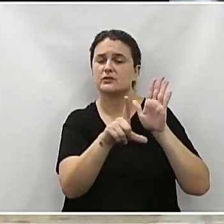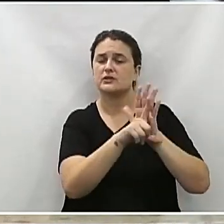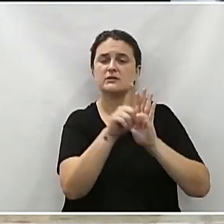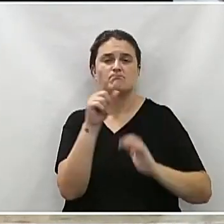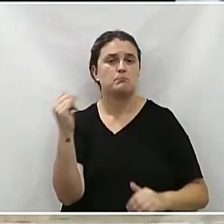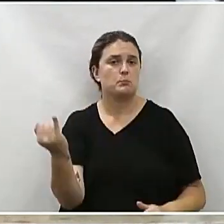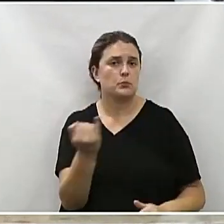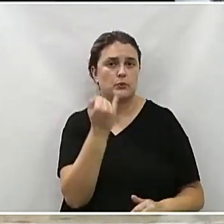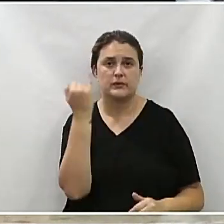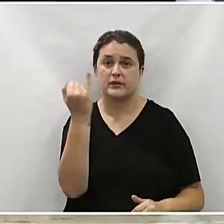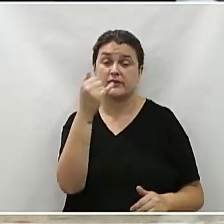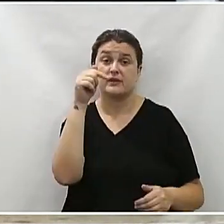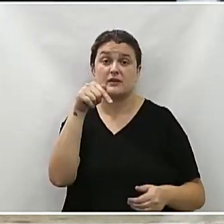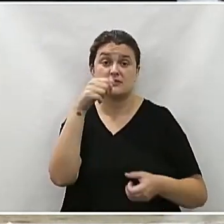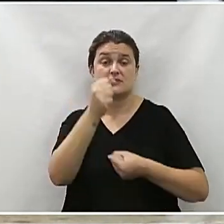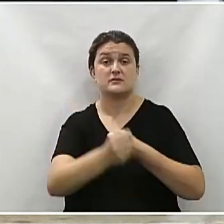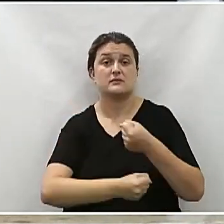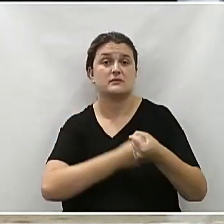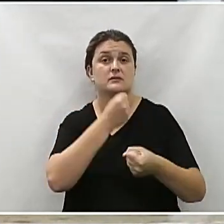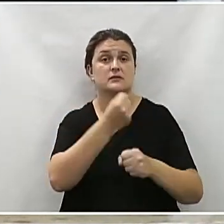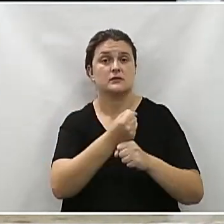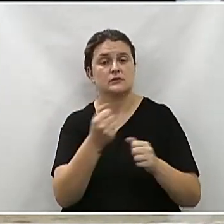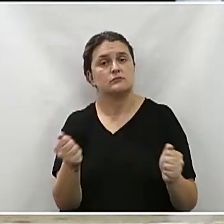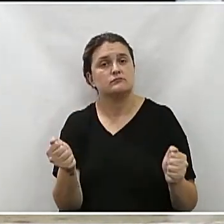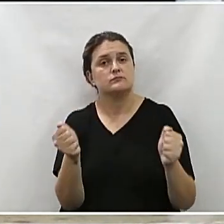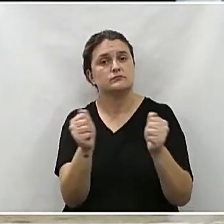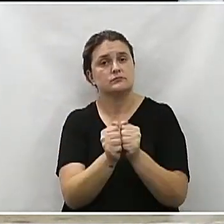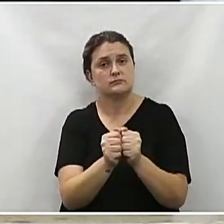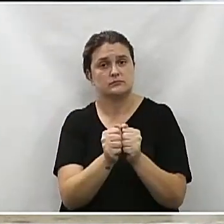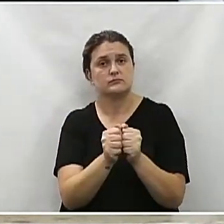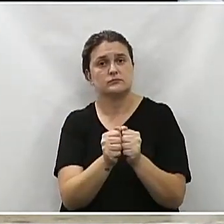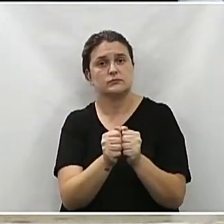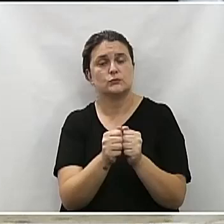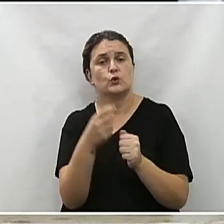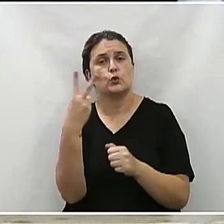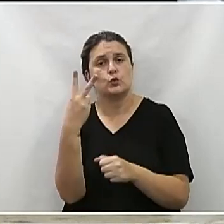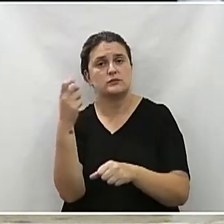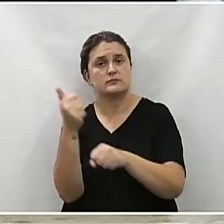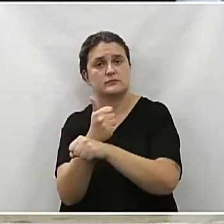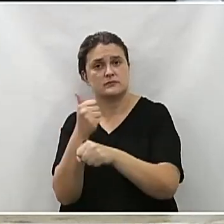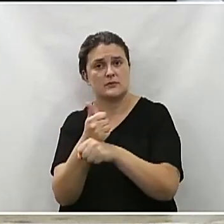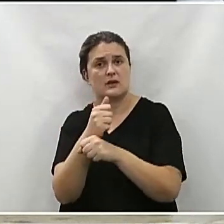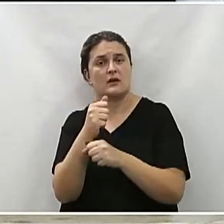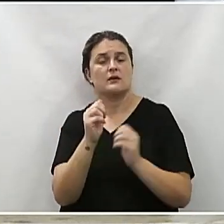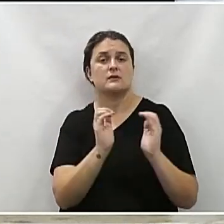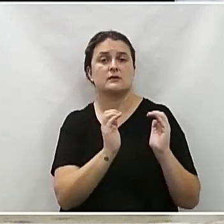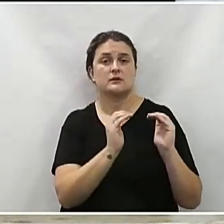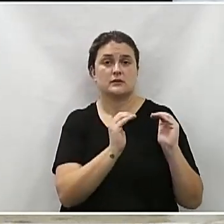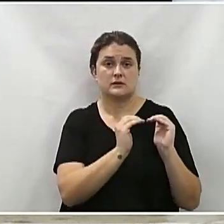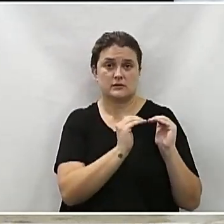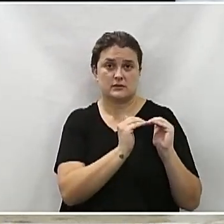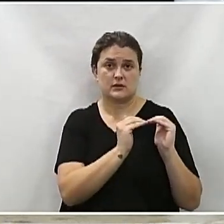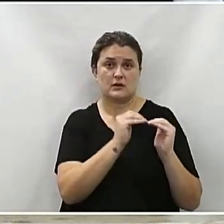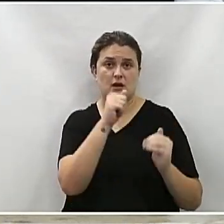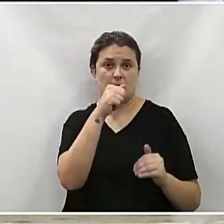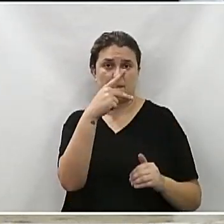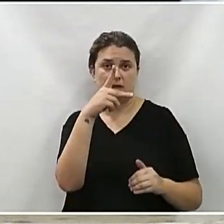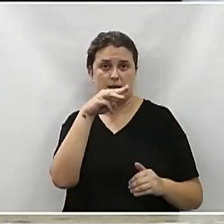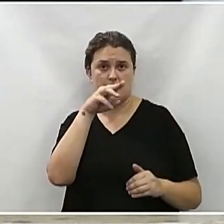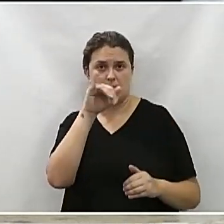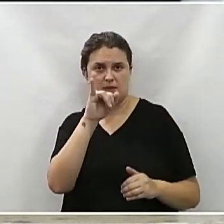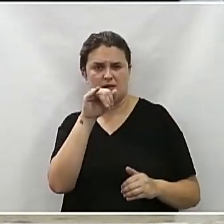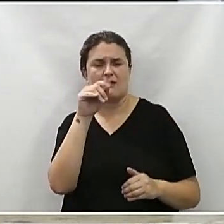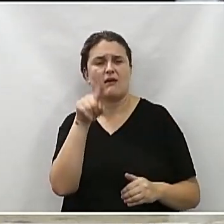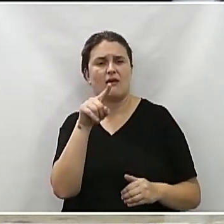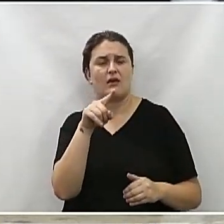importantíssimo esse ano esteve junto a duas profissionais da PMI que é o hospital de referência